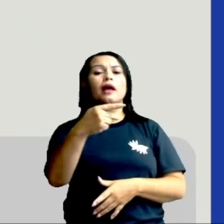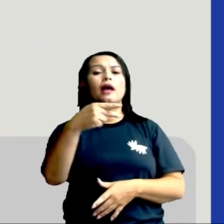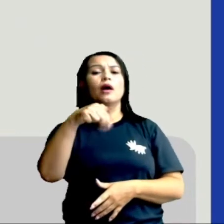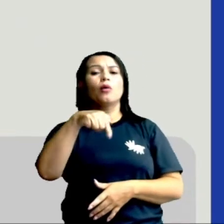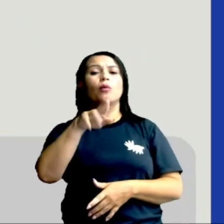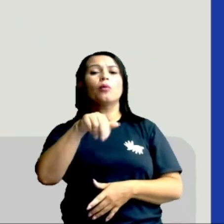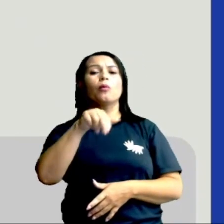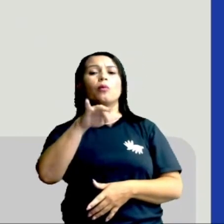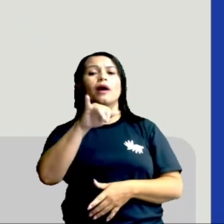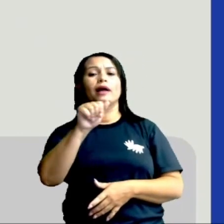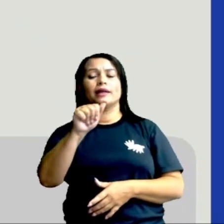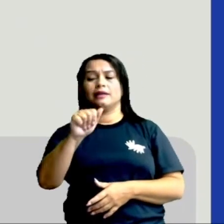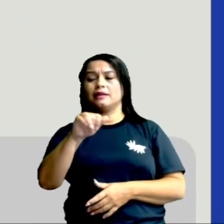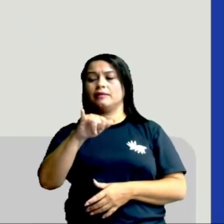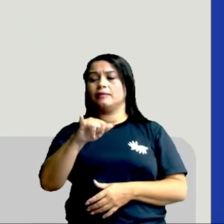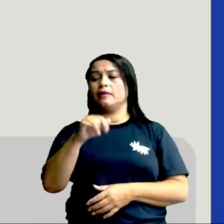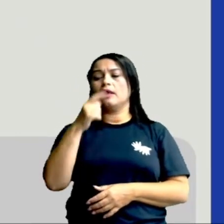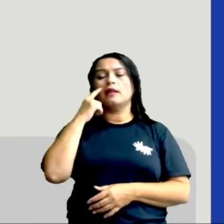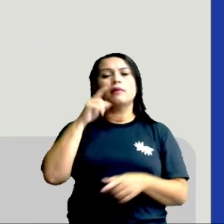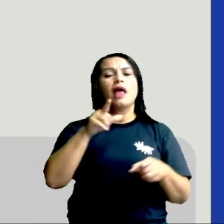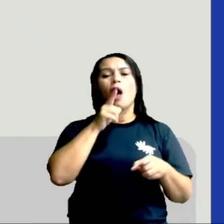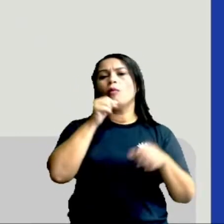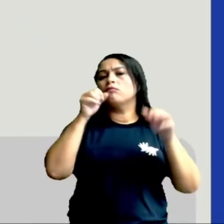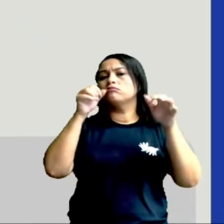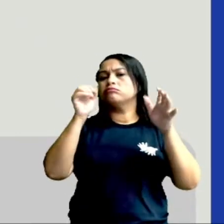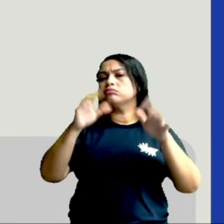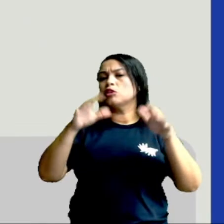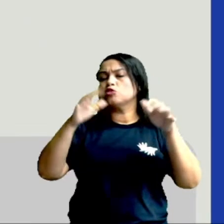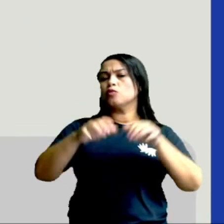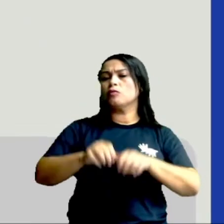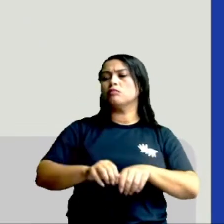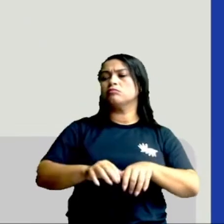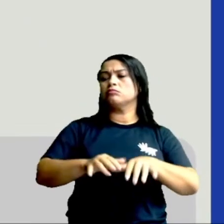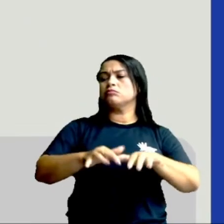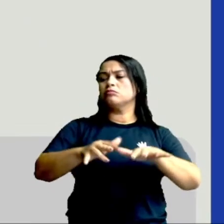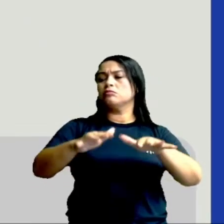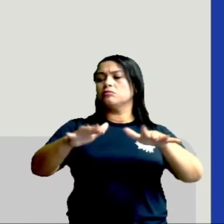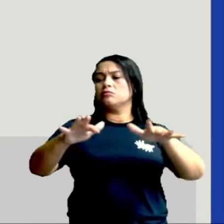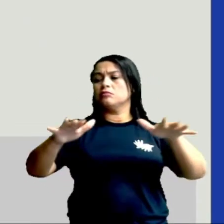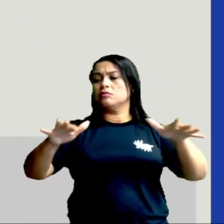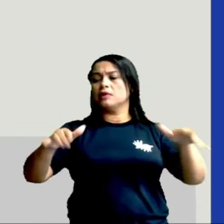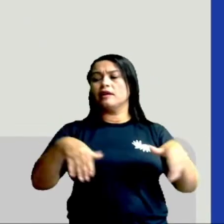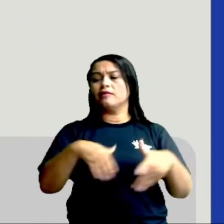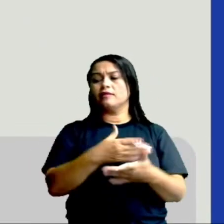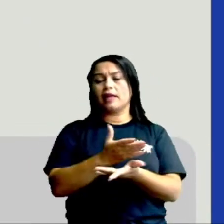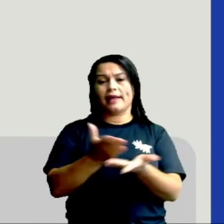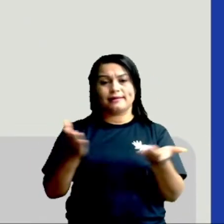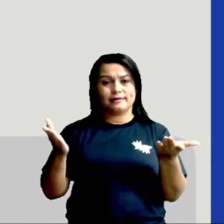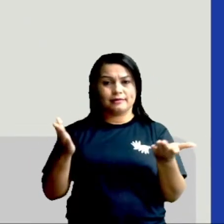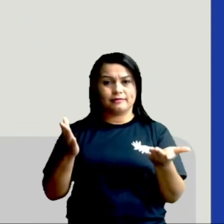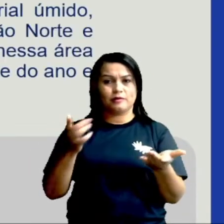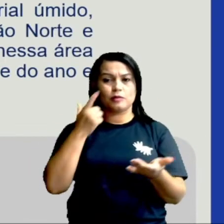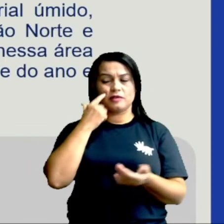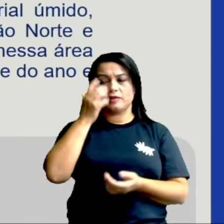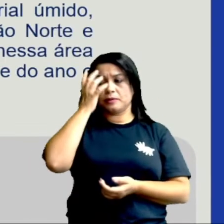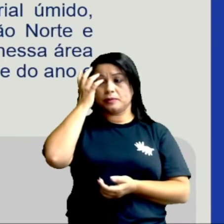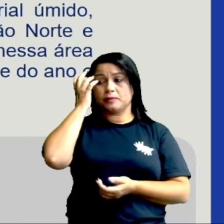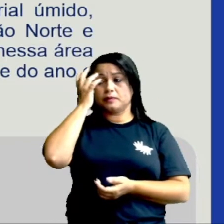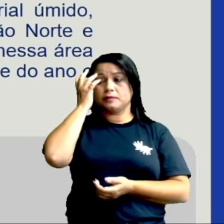quando eles estão inundados. A região ela inunda e fica dessa forma aí, que seria o